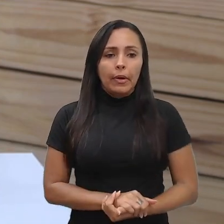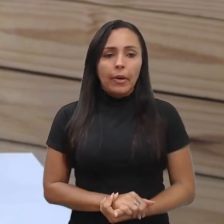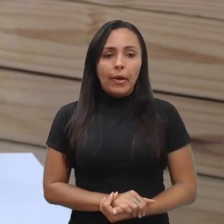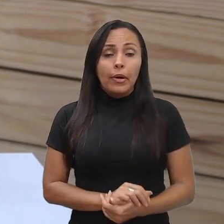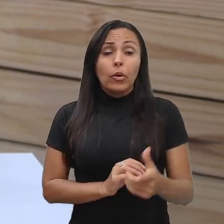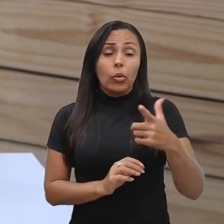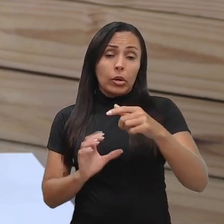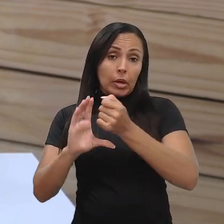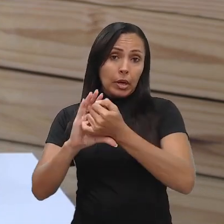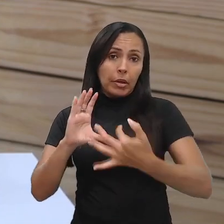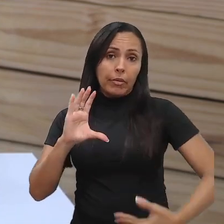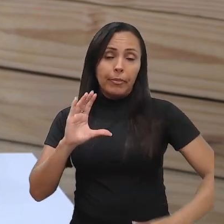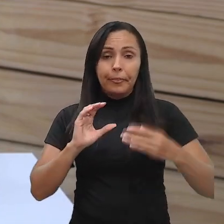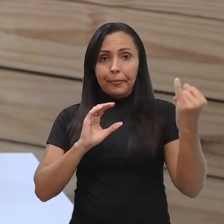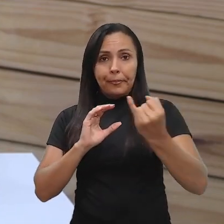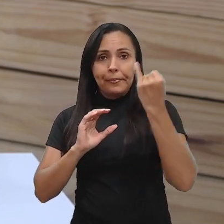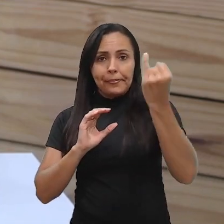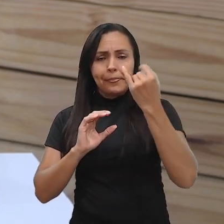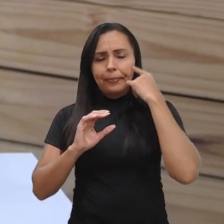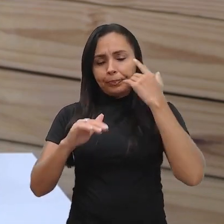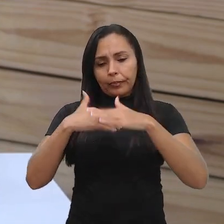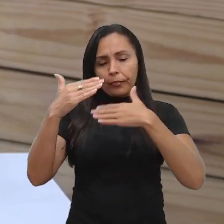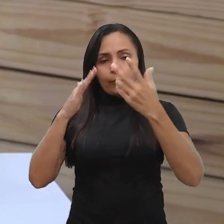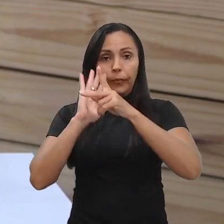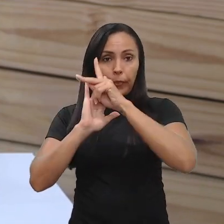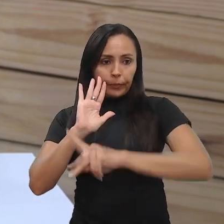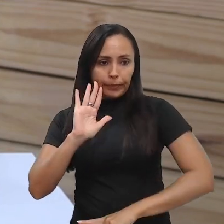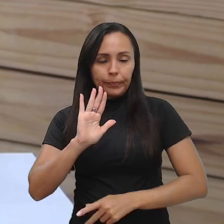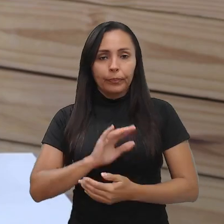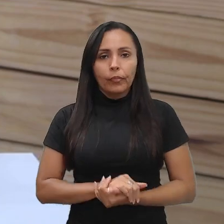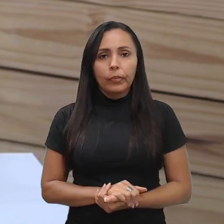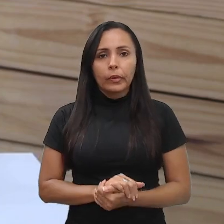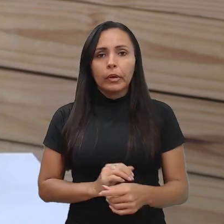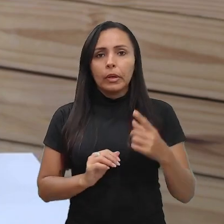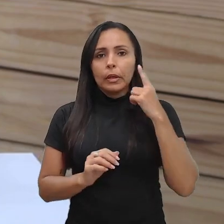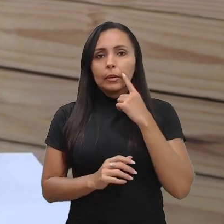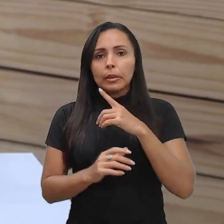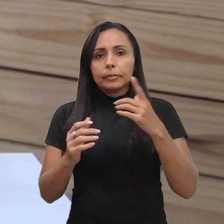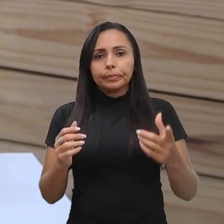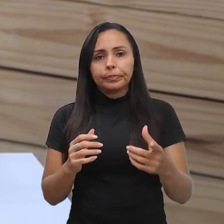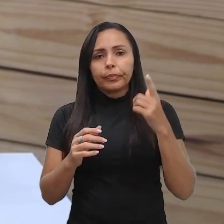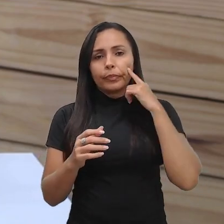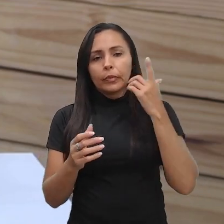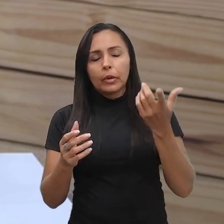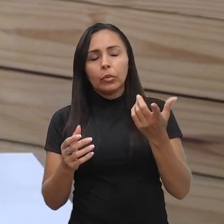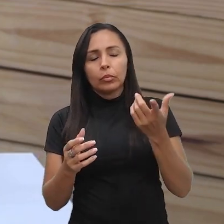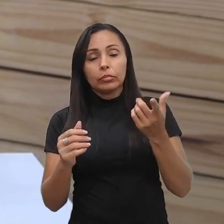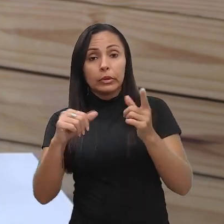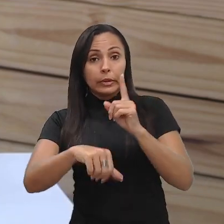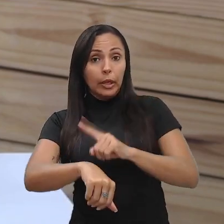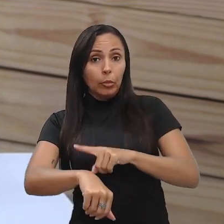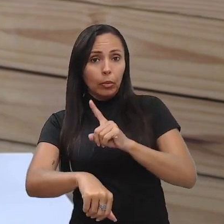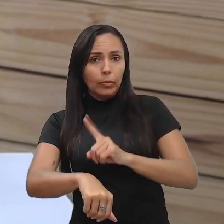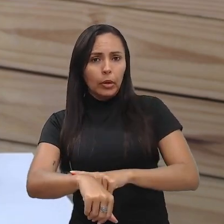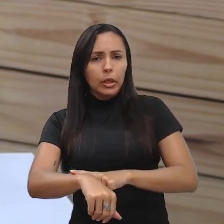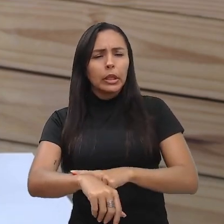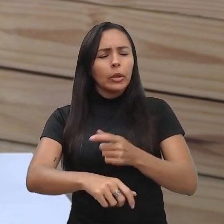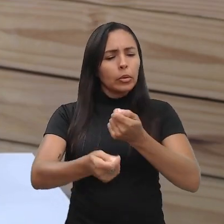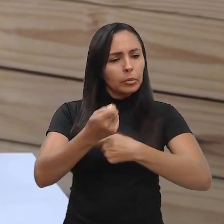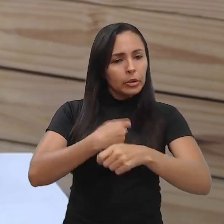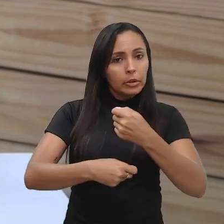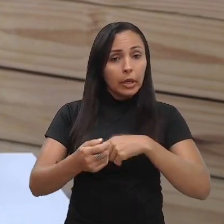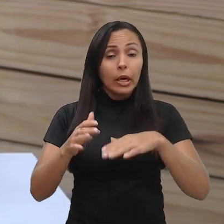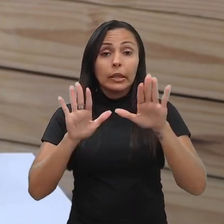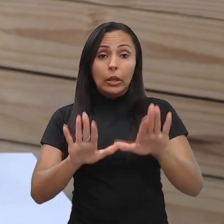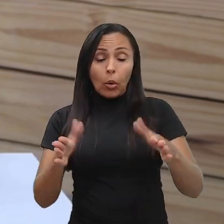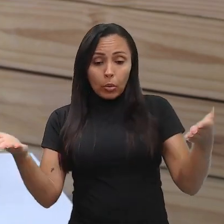Outra característica importante quando a gente desenvolve projetos é aperfeiçoar o gerenciamento do tempo. A gente tem uma dificuldade hoje,